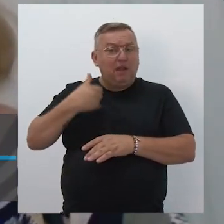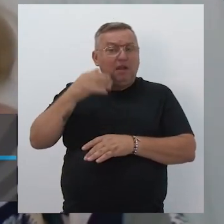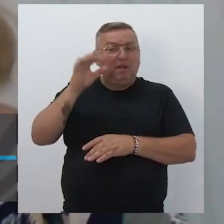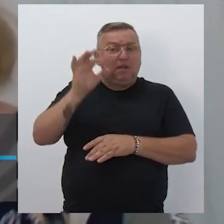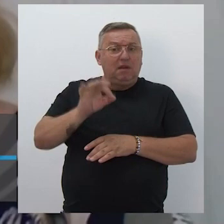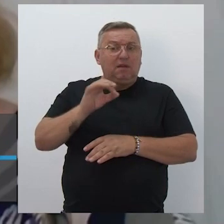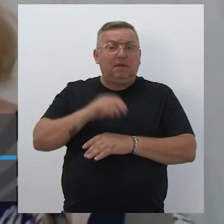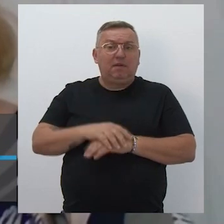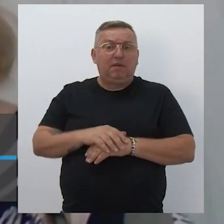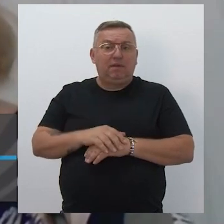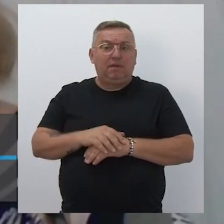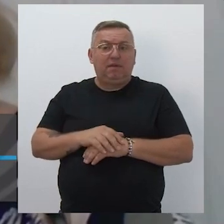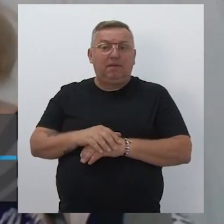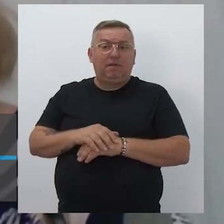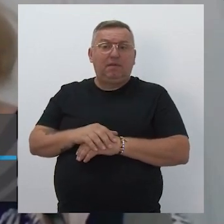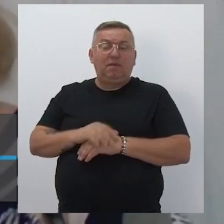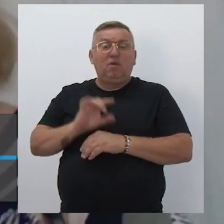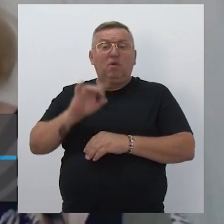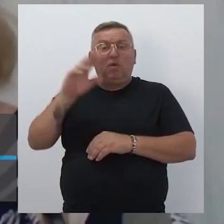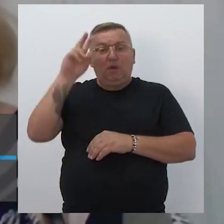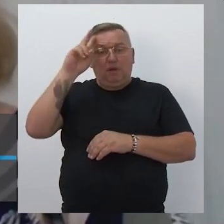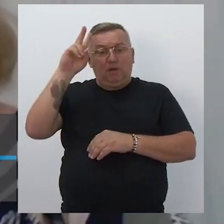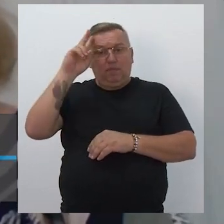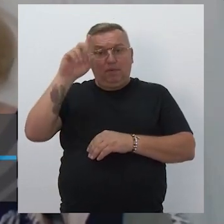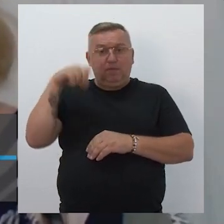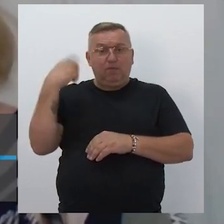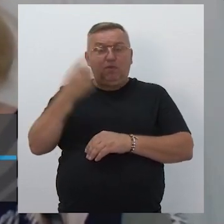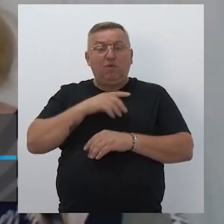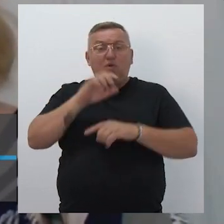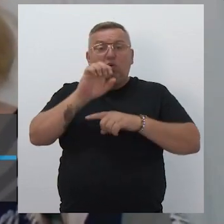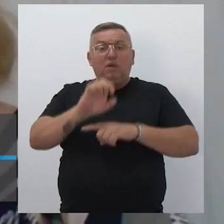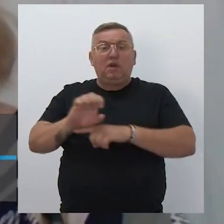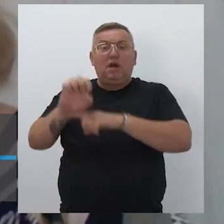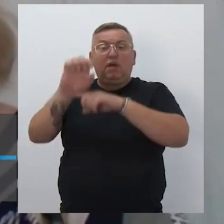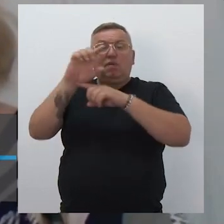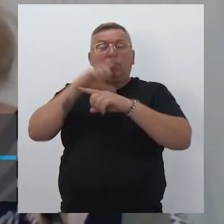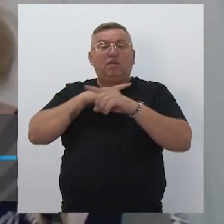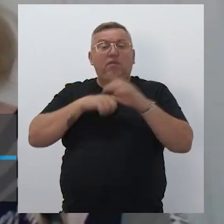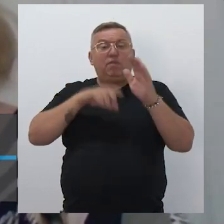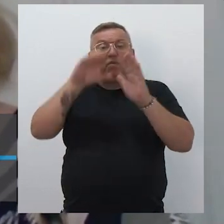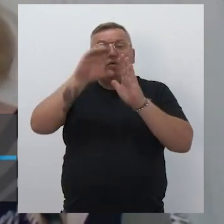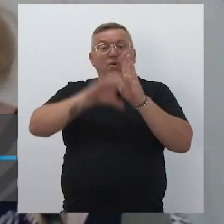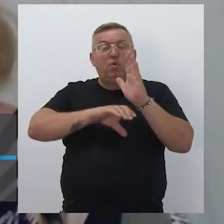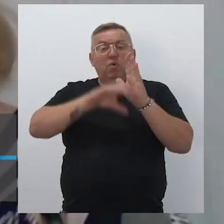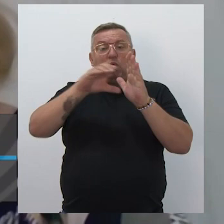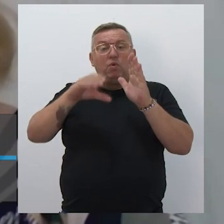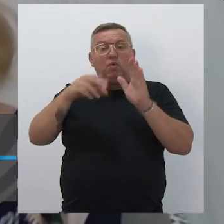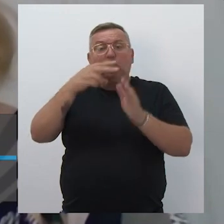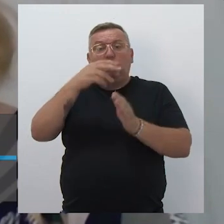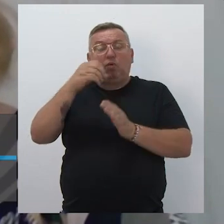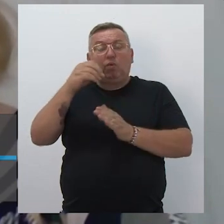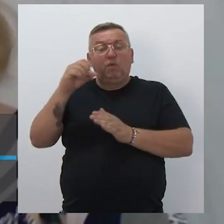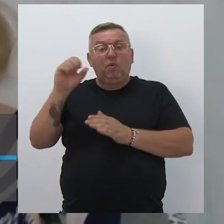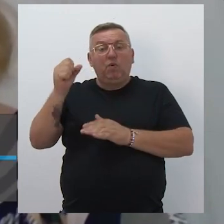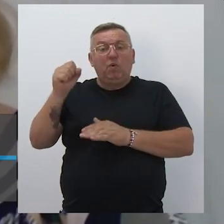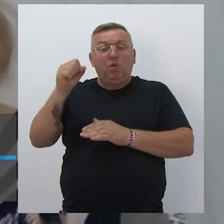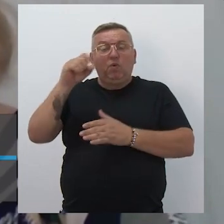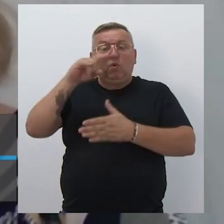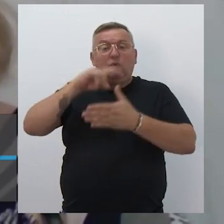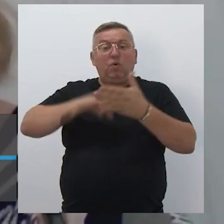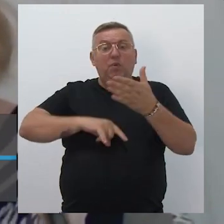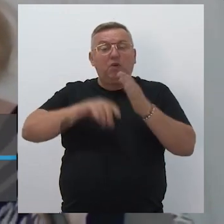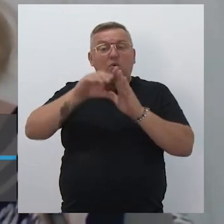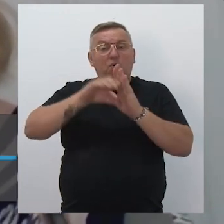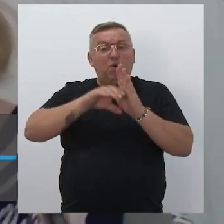né? Só lembrando, no nosso estado, nós já tínhamos um currículo vigente desde 2008, né, um documento